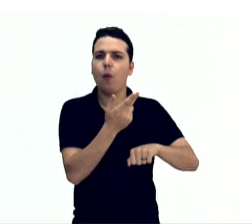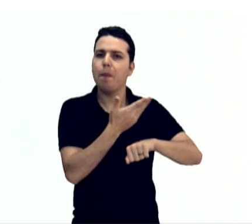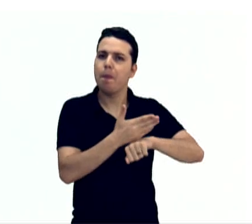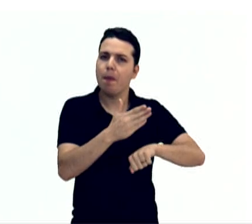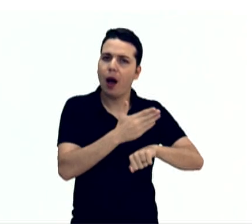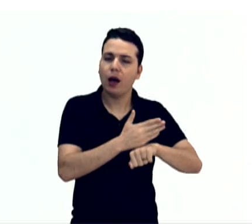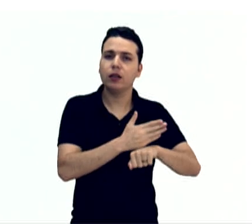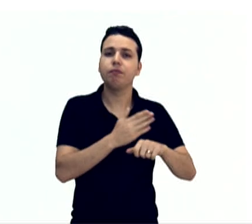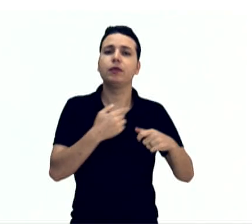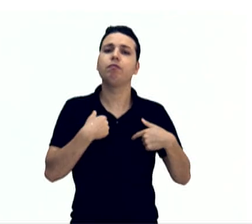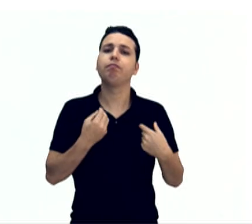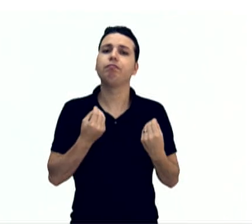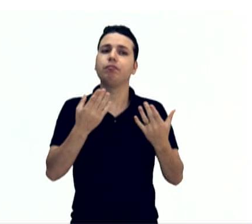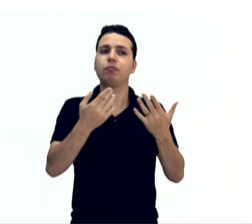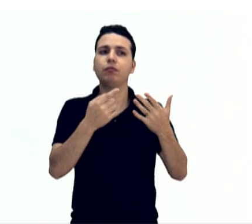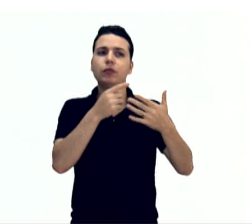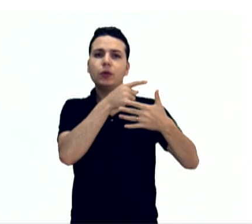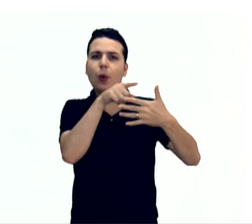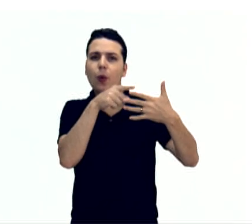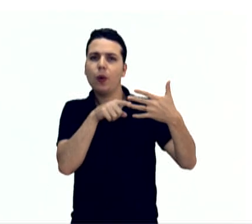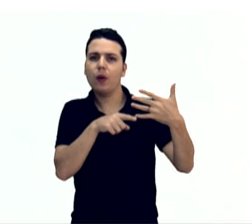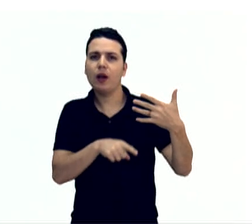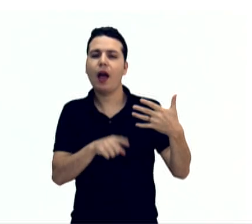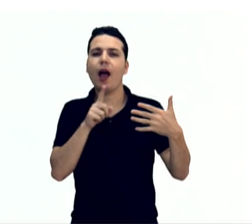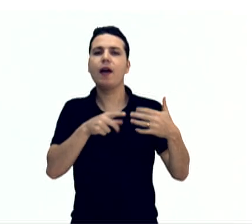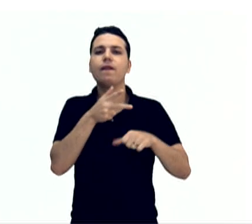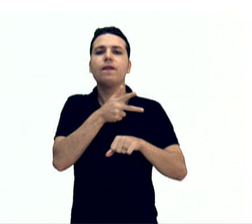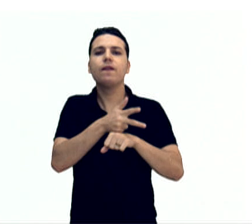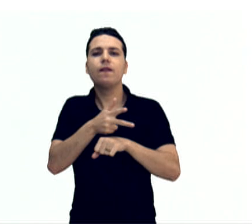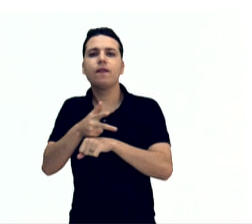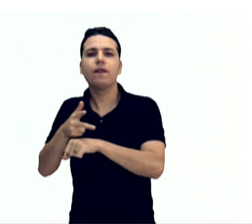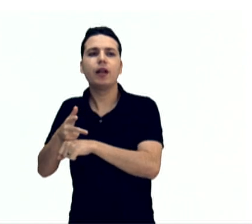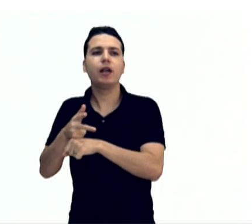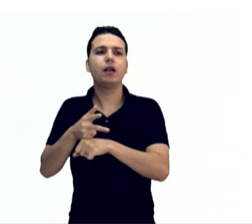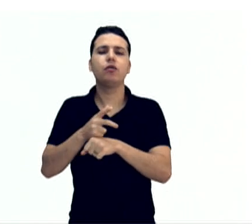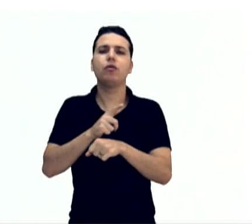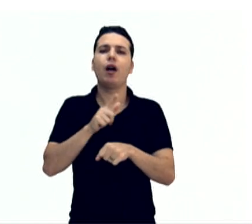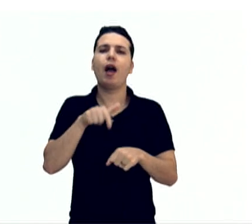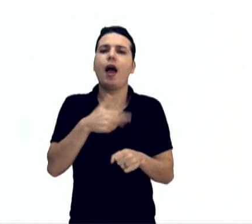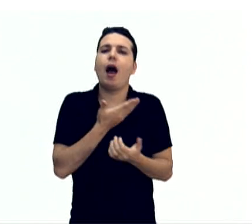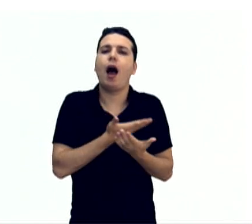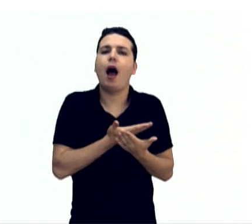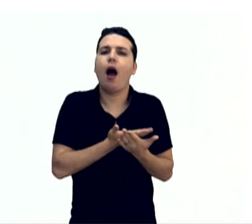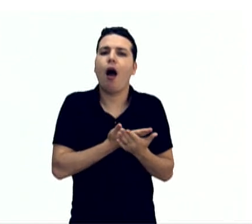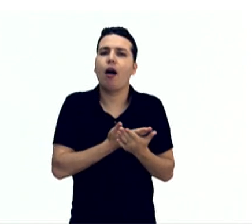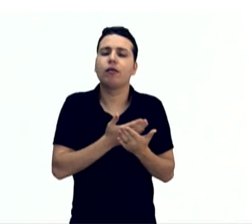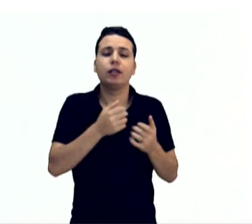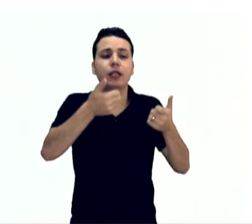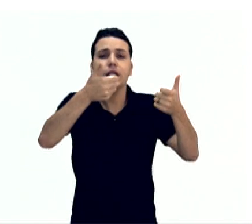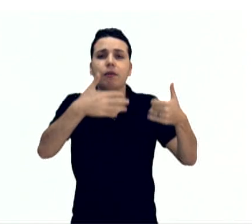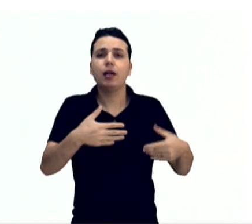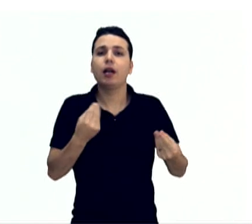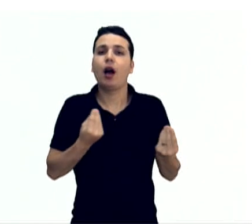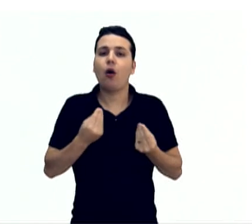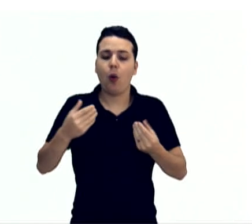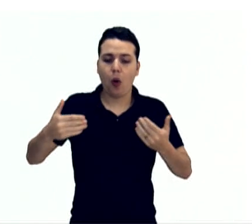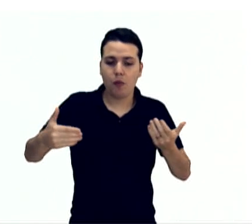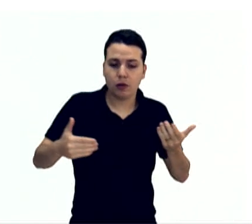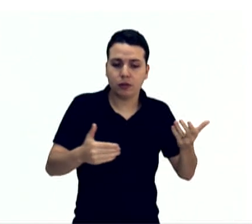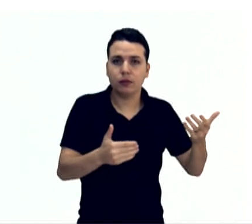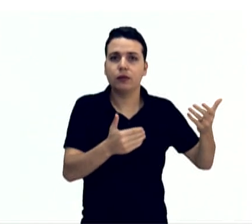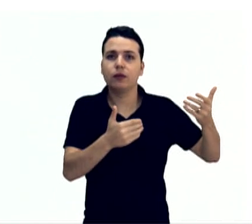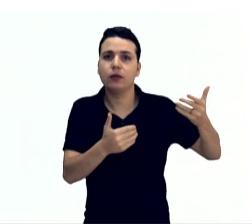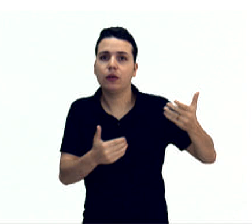alguns vídeos que são videoaulas, que explicam devagarinho o passo, como é que faz, como é que conduz,